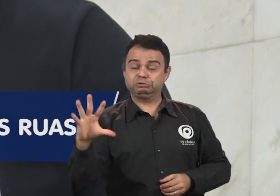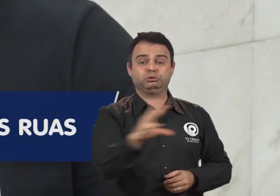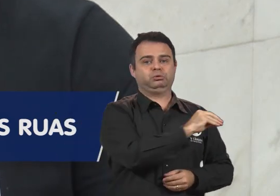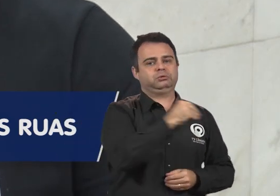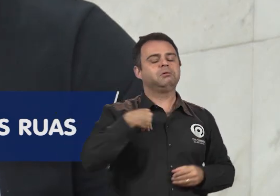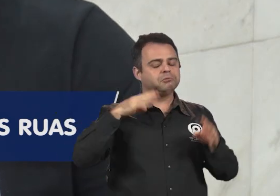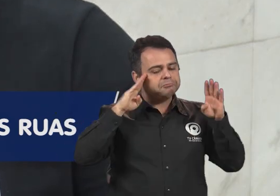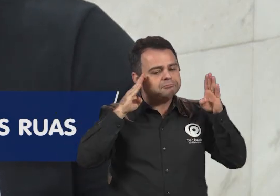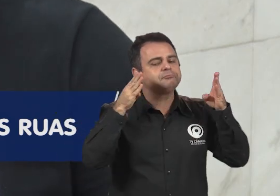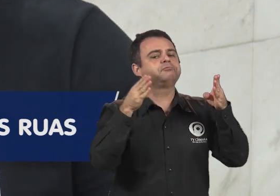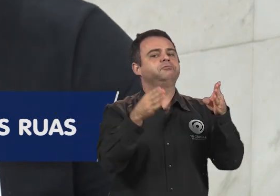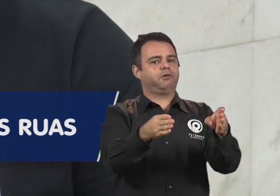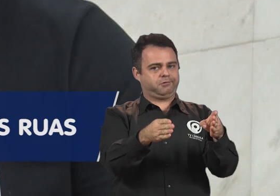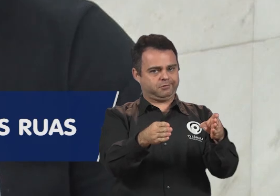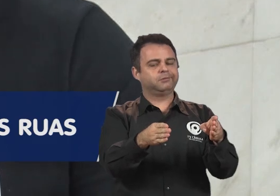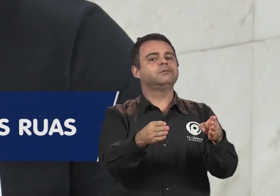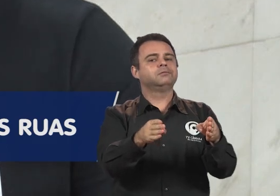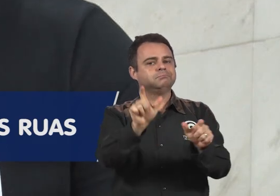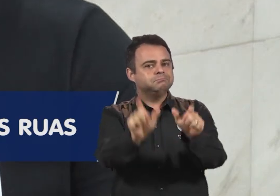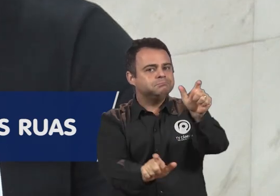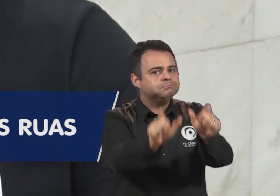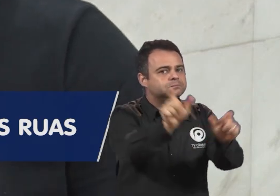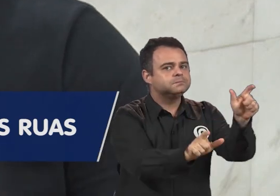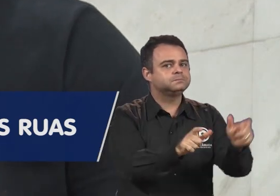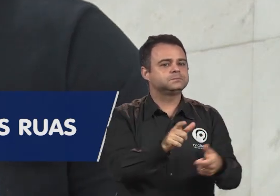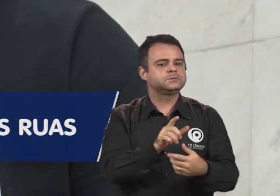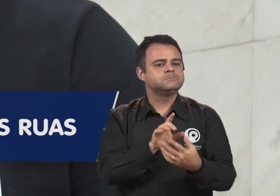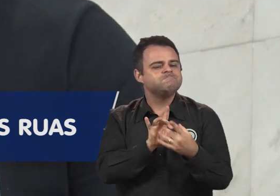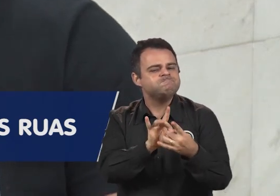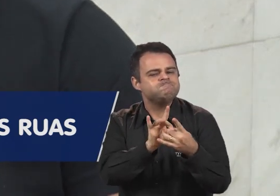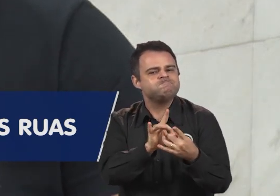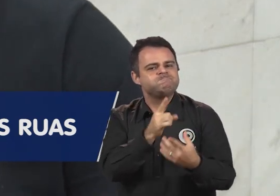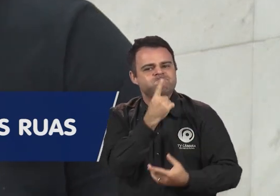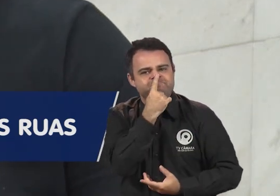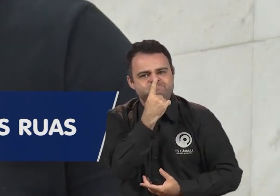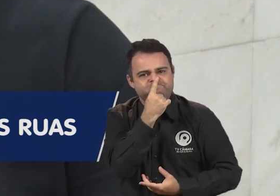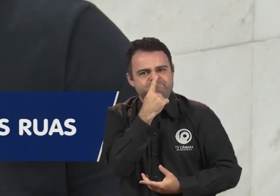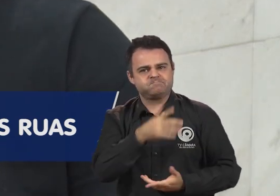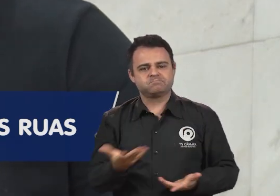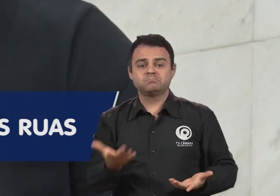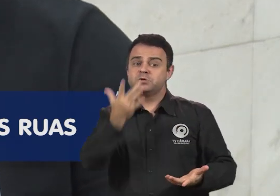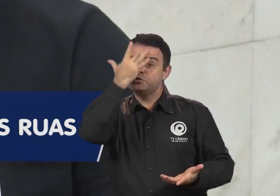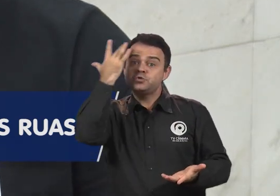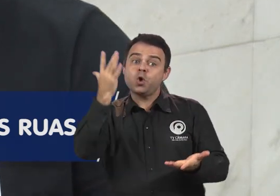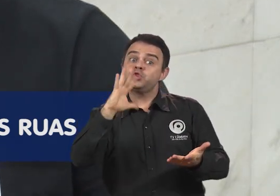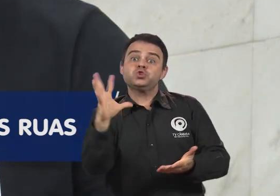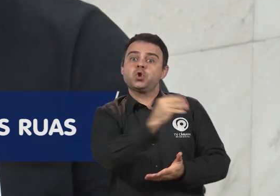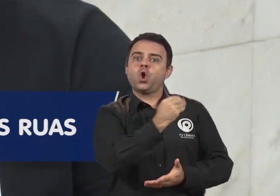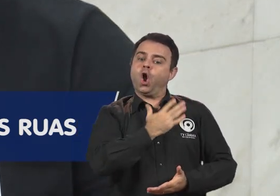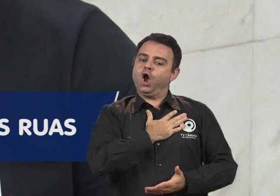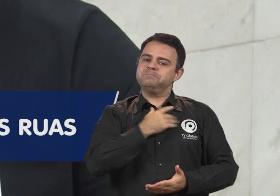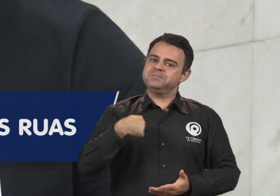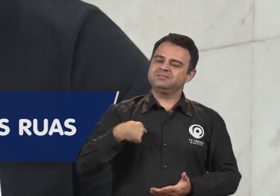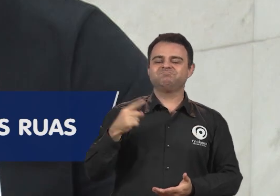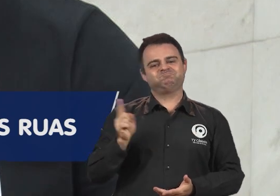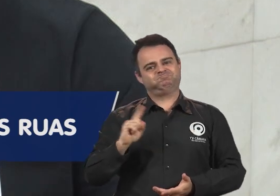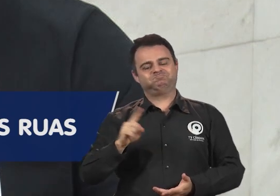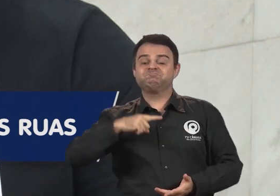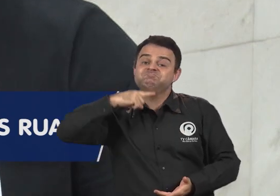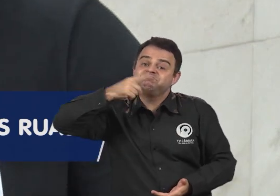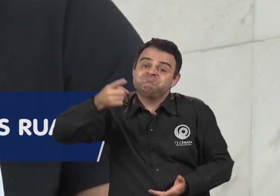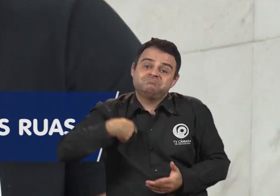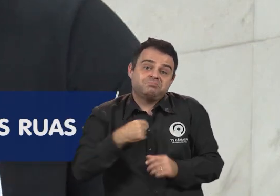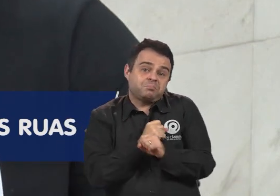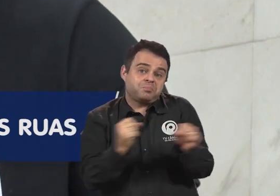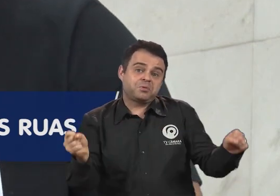foco. Estar sempre junto com a população. Não fugir. Não vou conseguir agradar todo mundo, não vou conseguir ser aquele